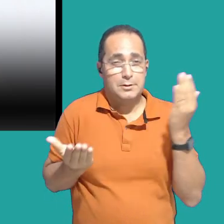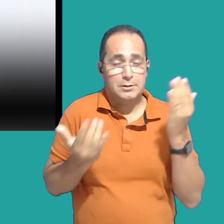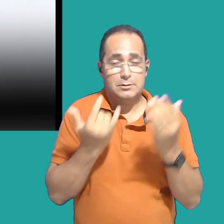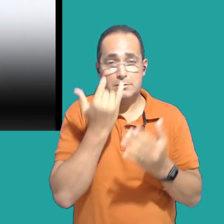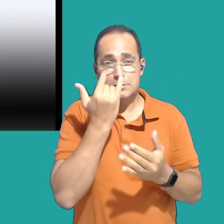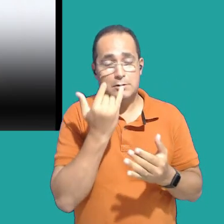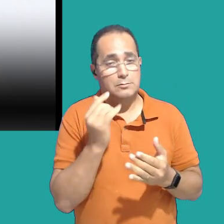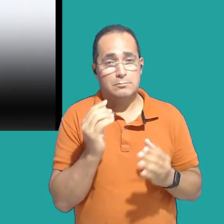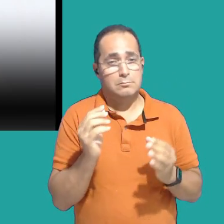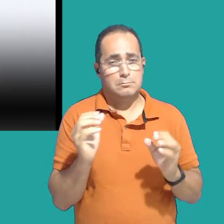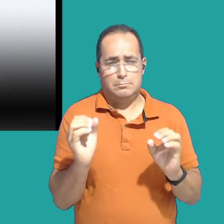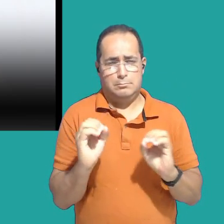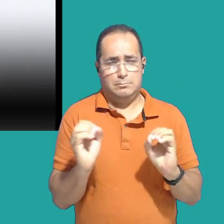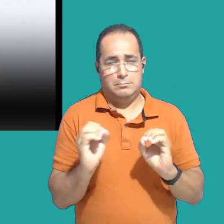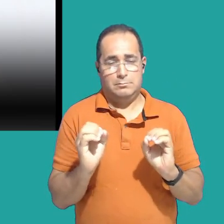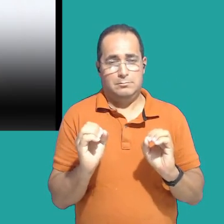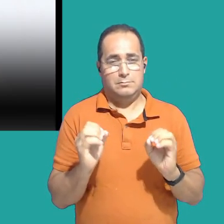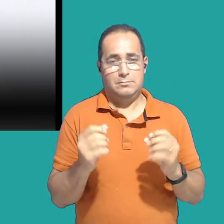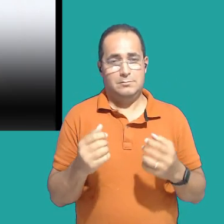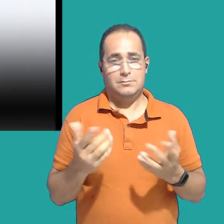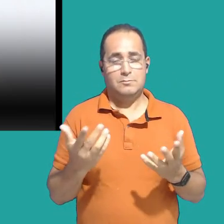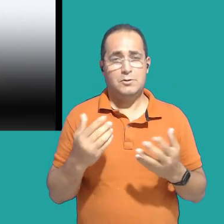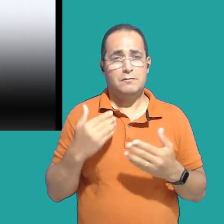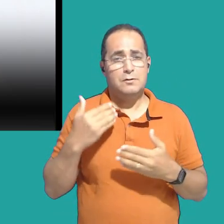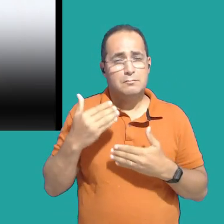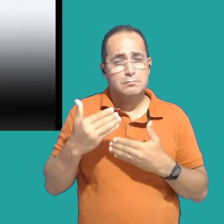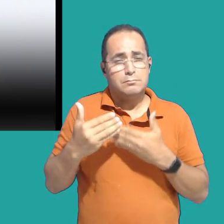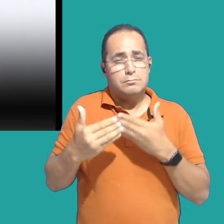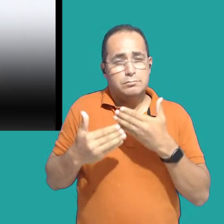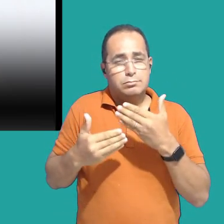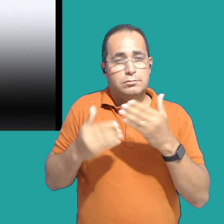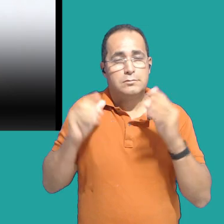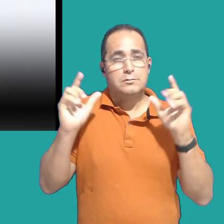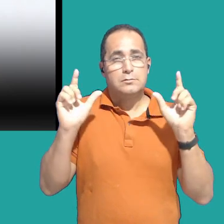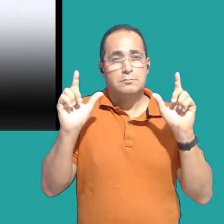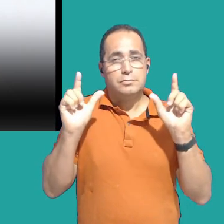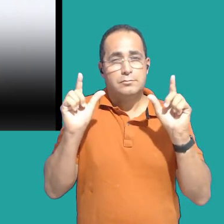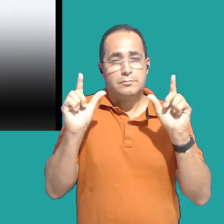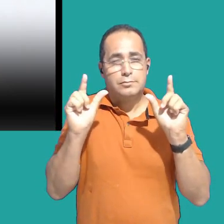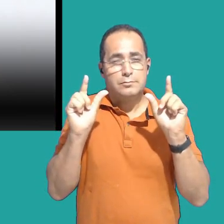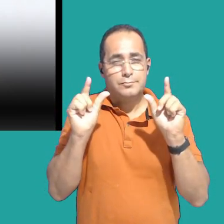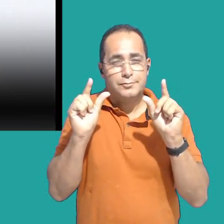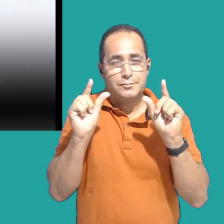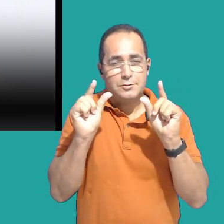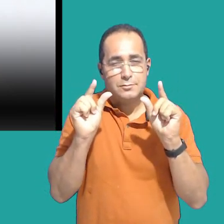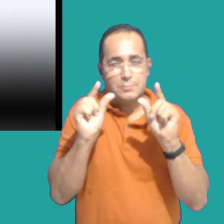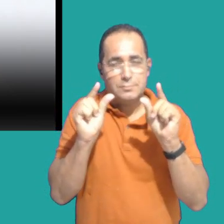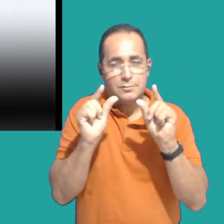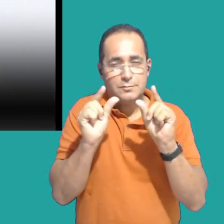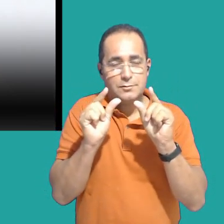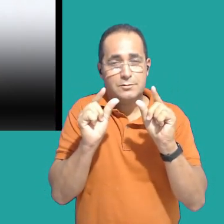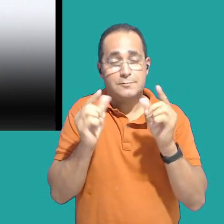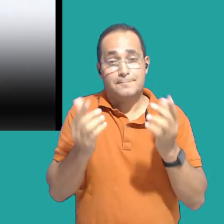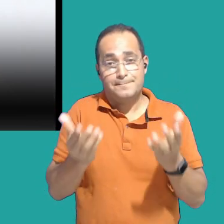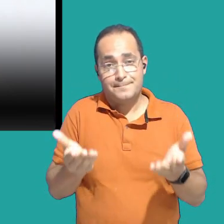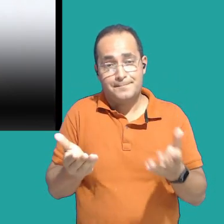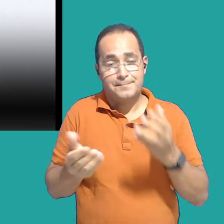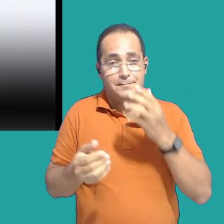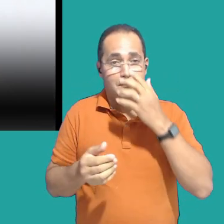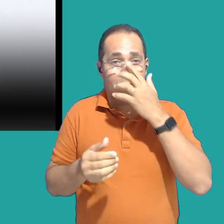pela perda da visão, porque foi gradualmente, a perda foi gradual,